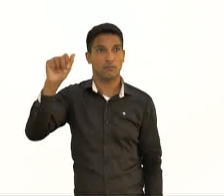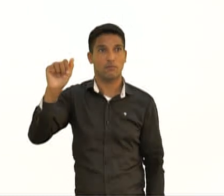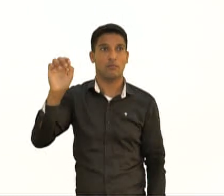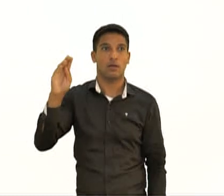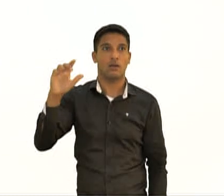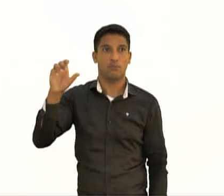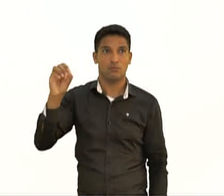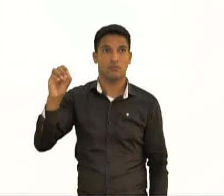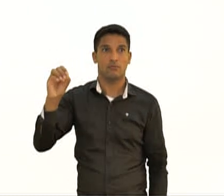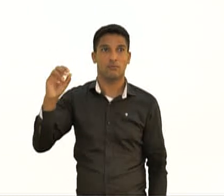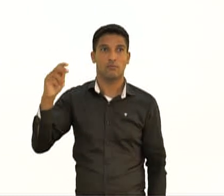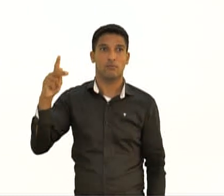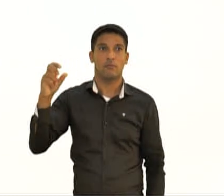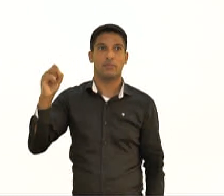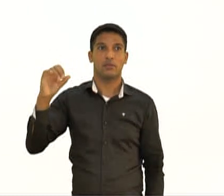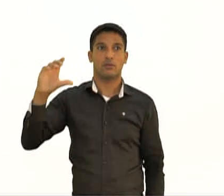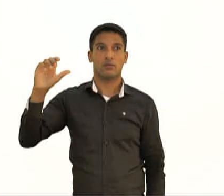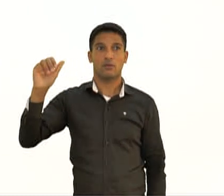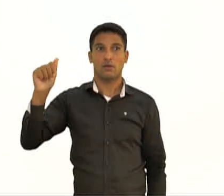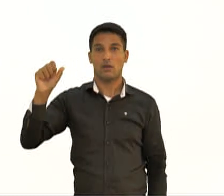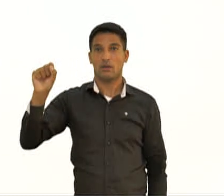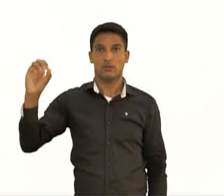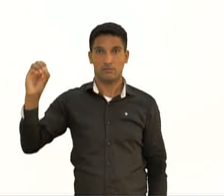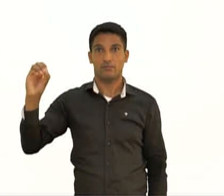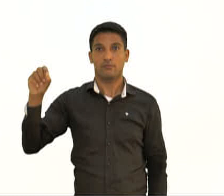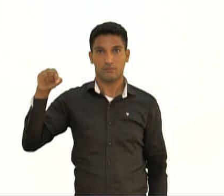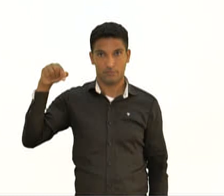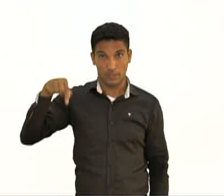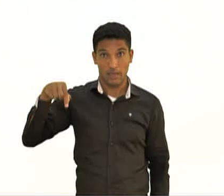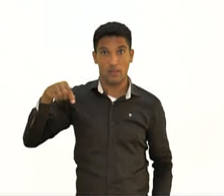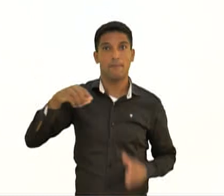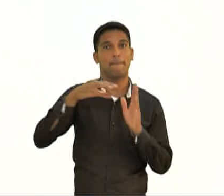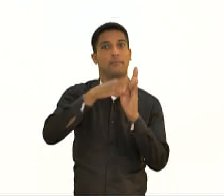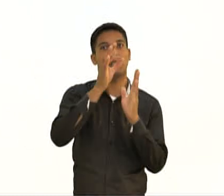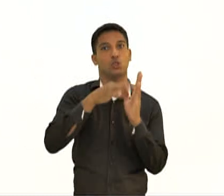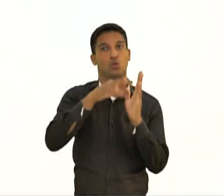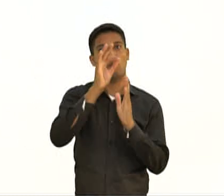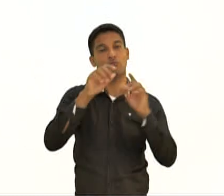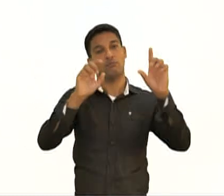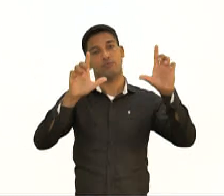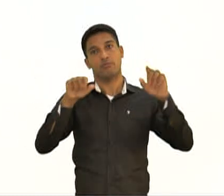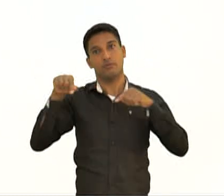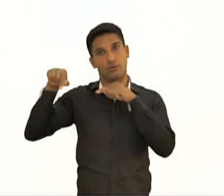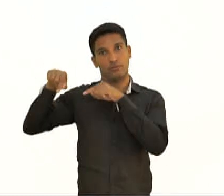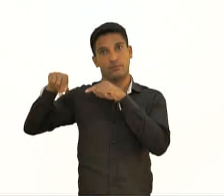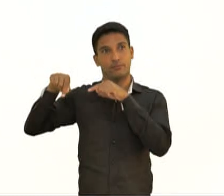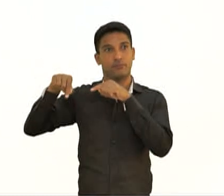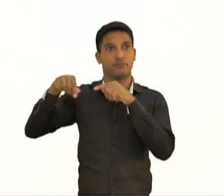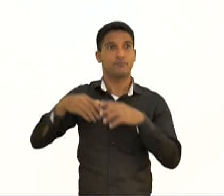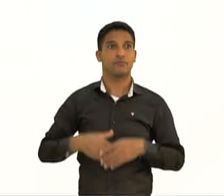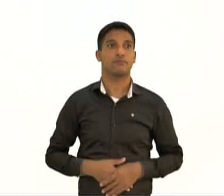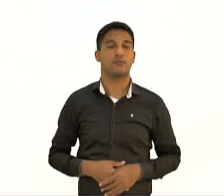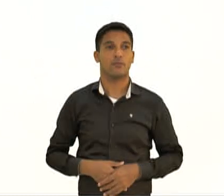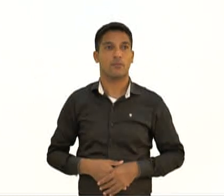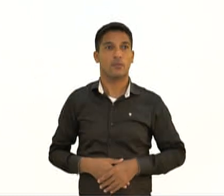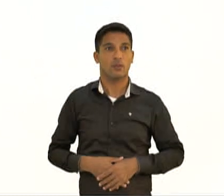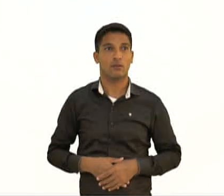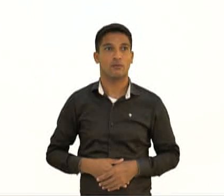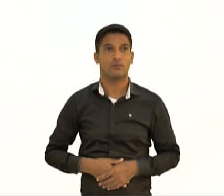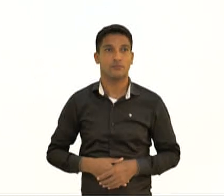também foi fundador do movimento cubista. Então, nós temos esses dois artistas já como, digamos